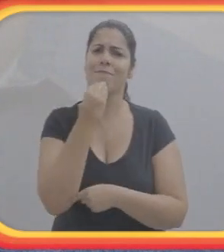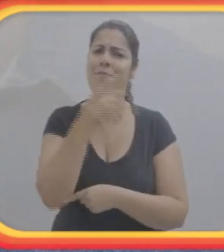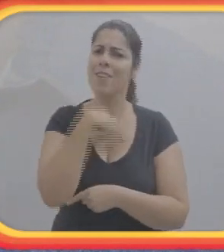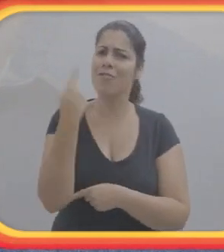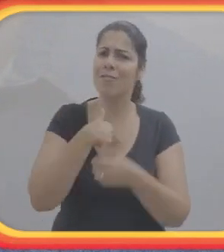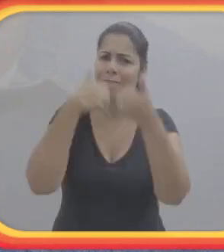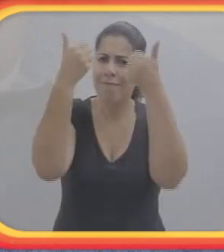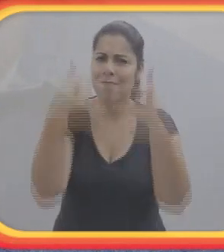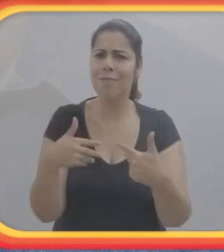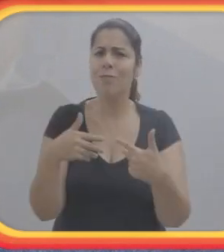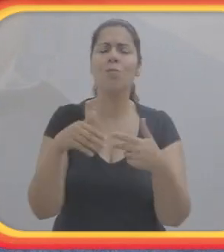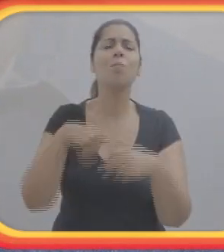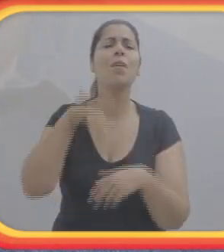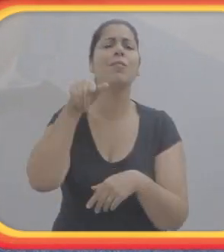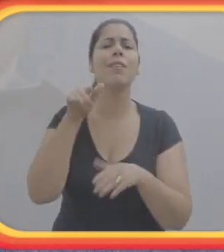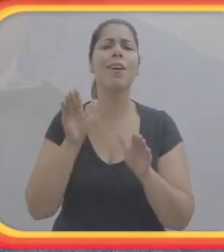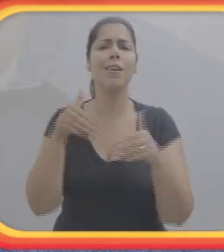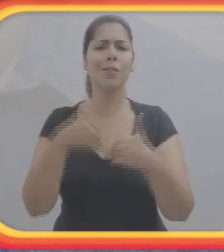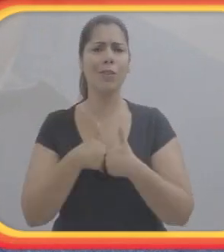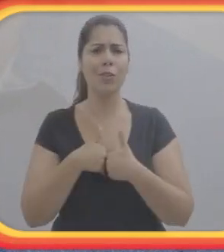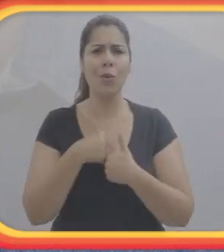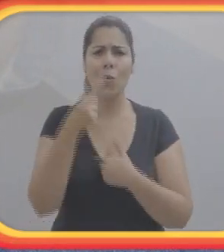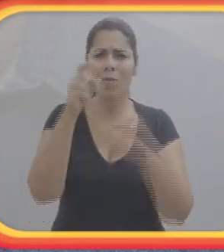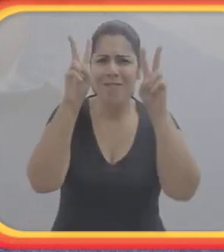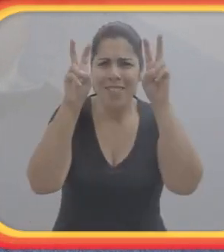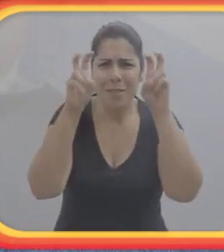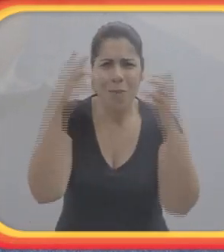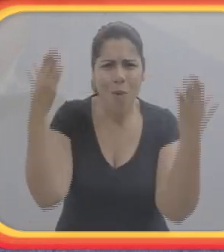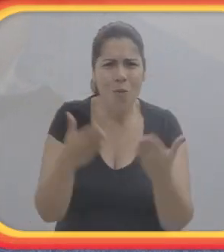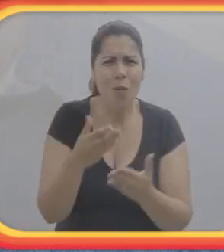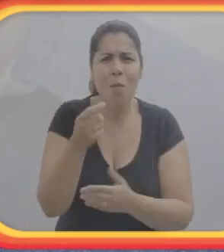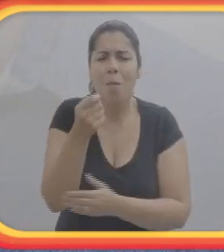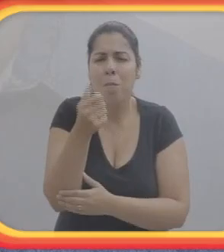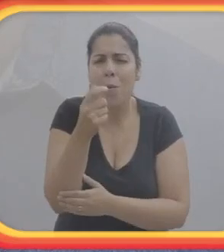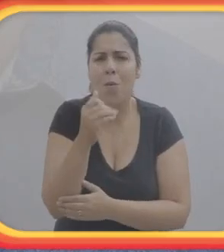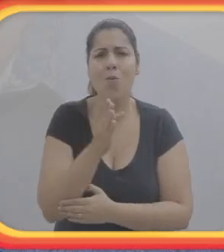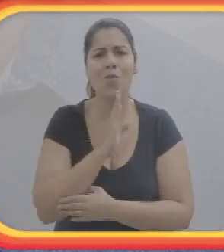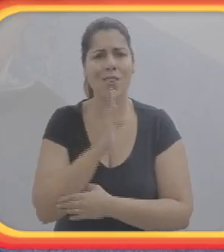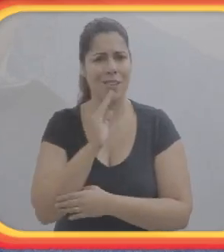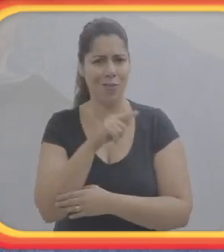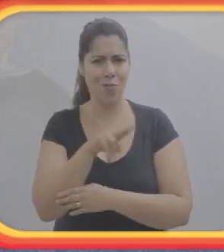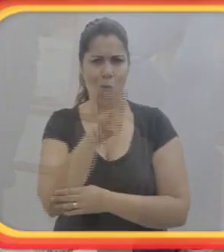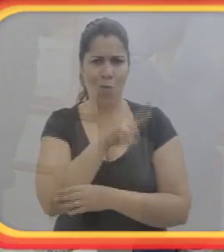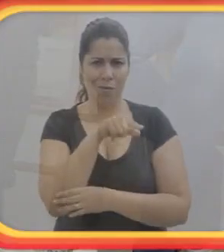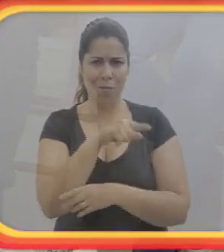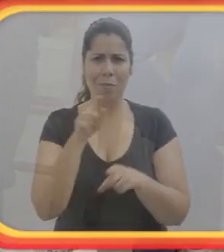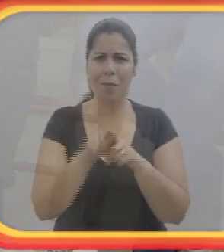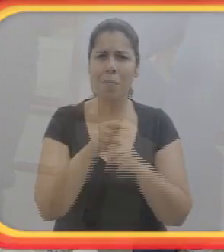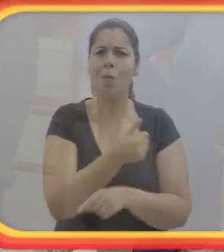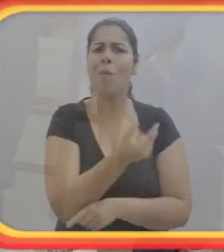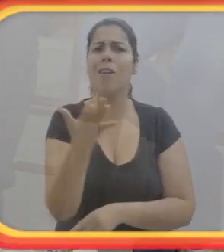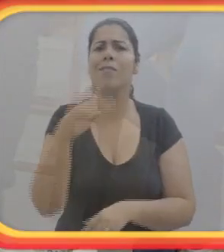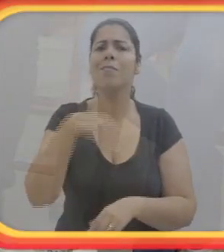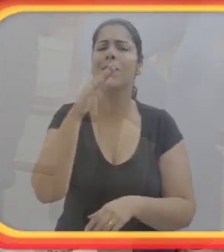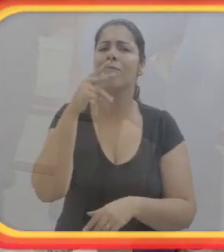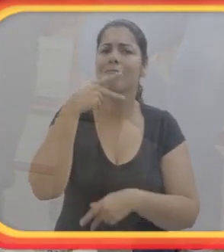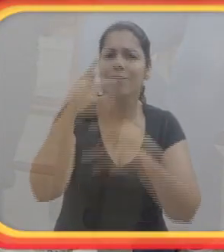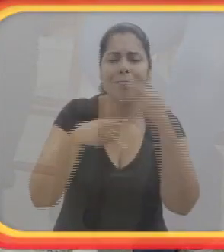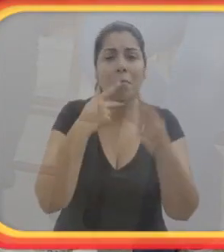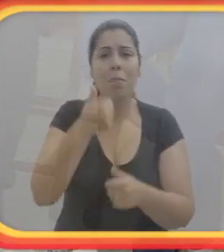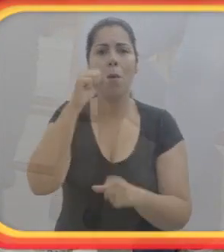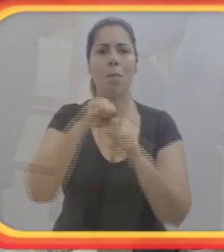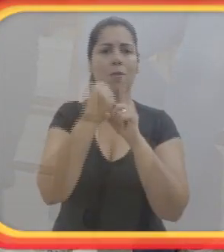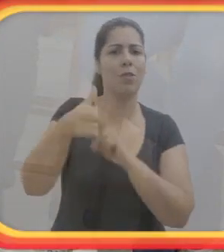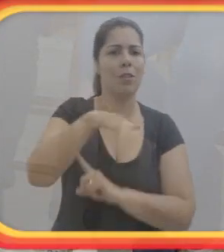né? Um tema que hoje é um pouco mais conhecido, mas quanto mais se falar, melhor para a sociedade entender, né? Então, achei que um livro poderia, em algum momento,